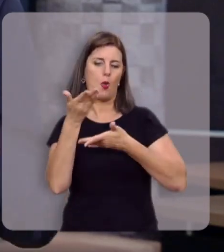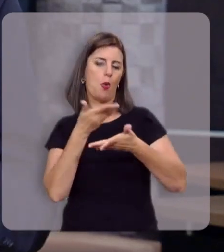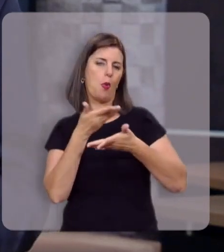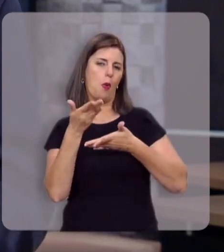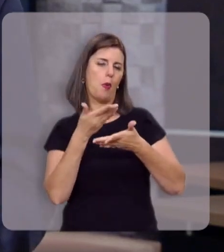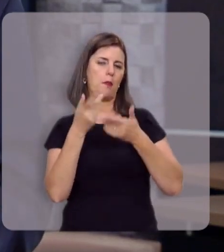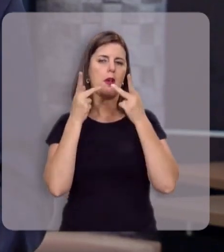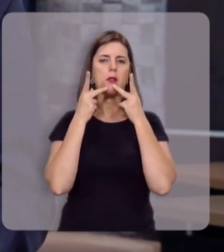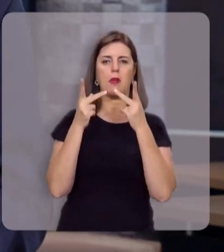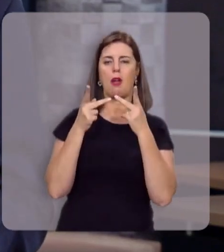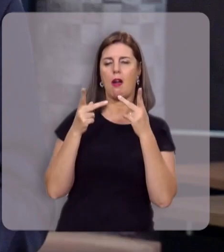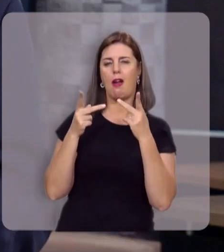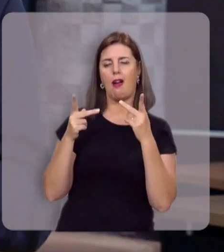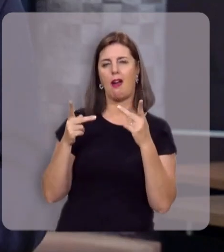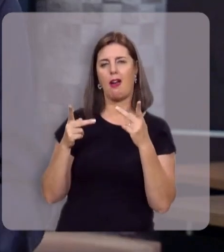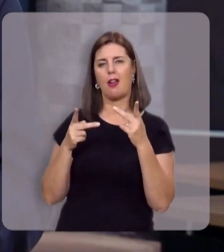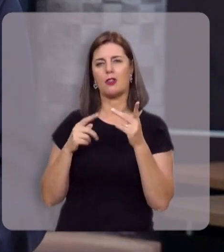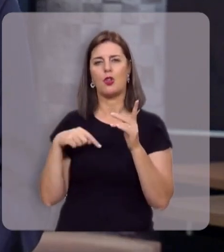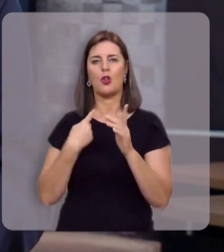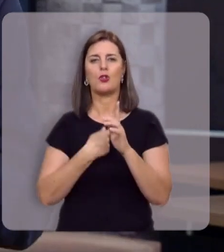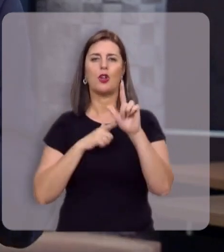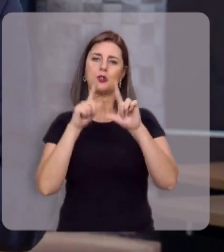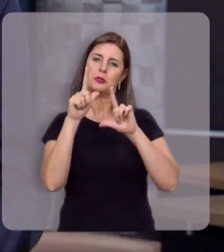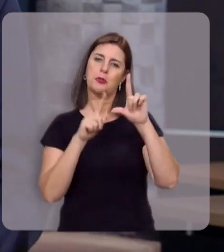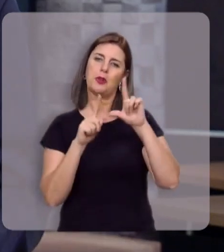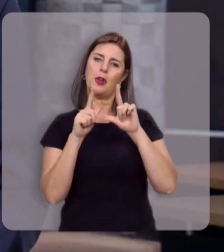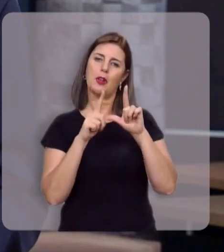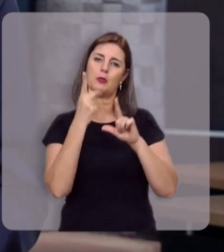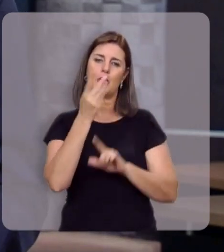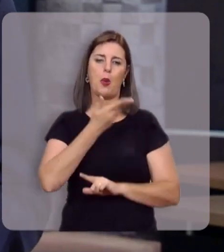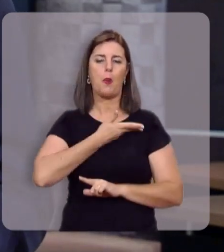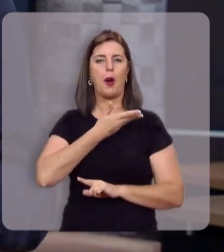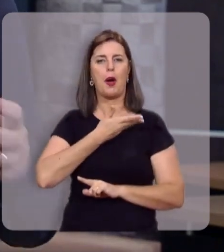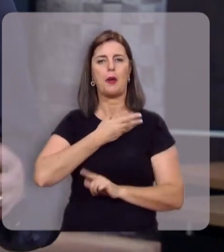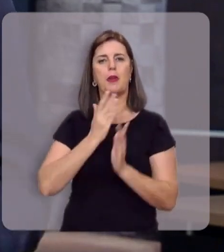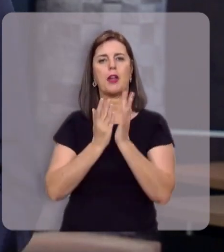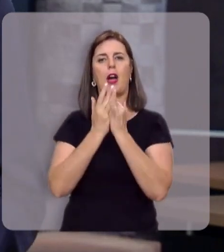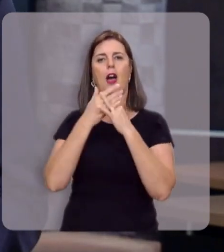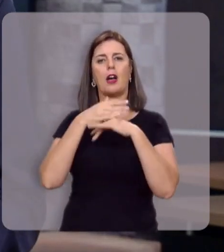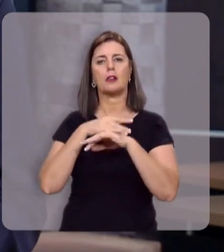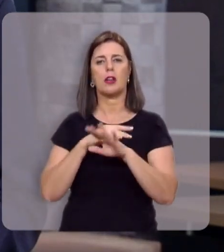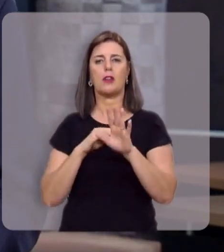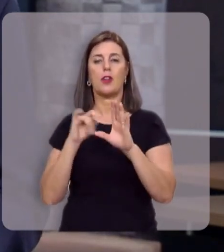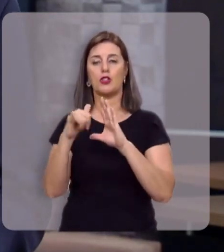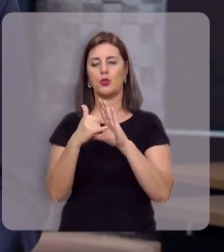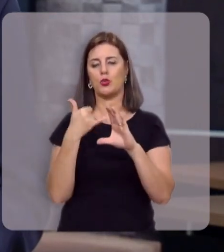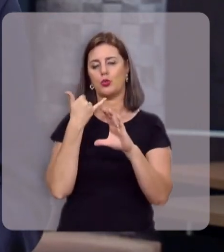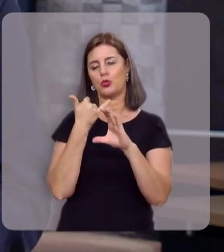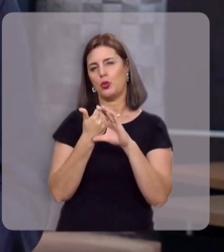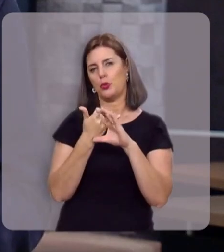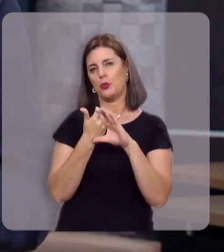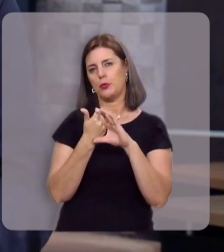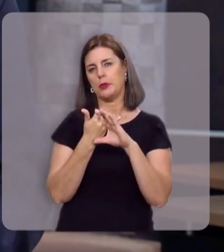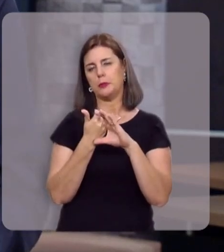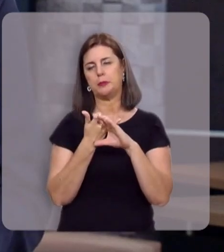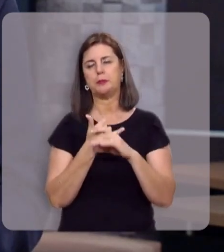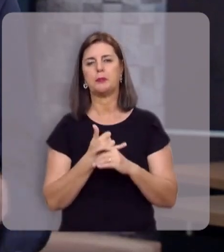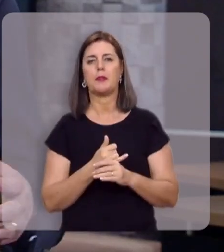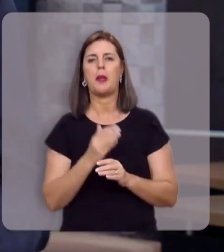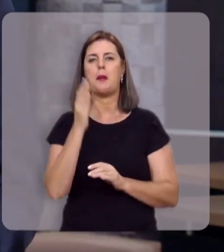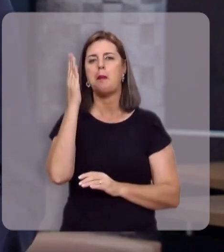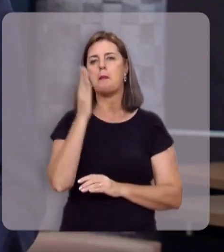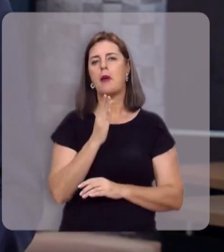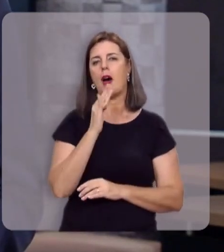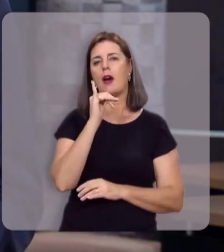possa compartilhar as mensagens dos nossos programas aos seus amigos por meio do nosso canal no YouTube,